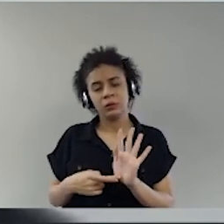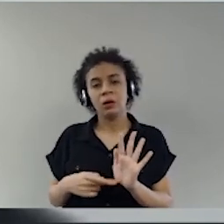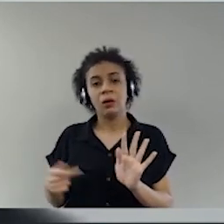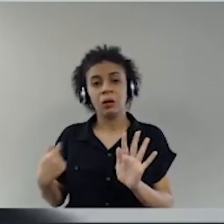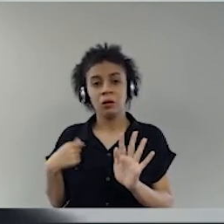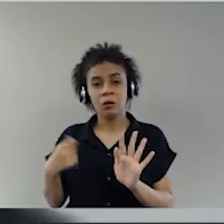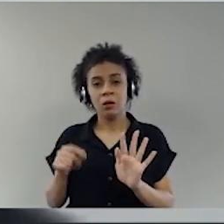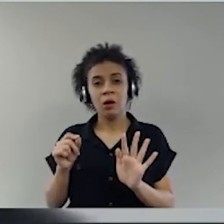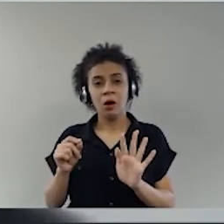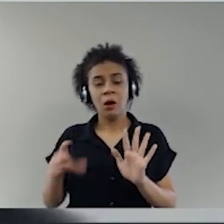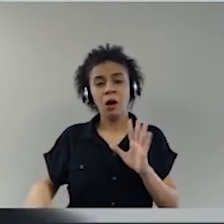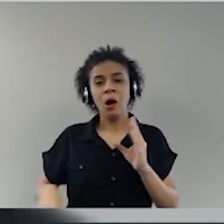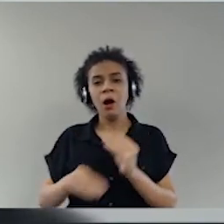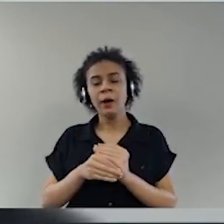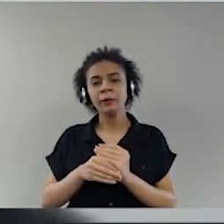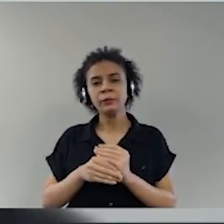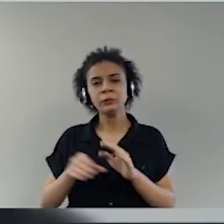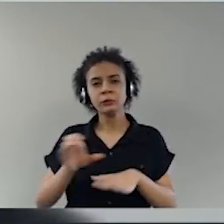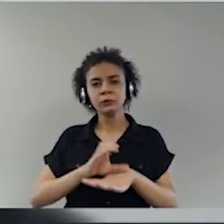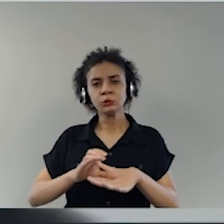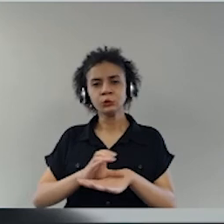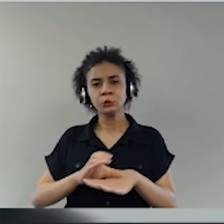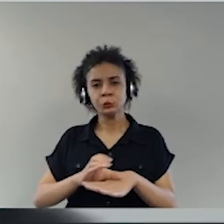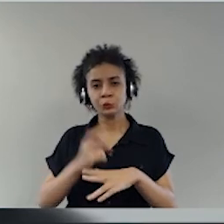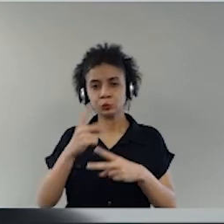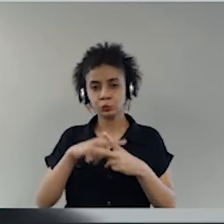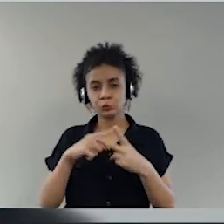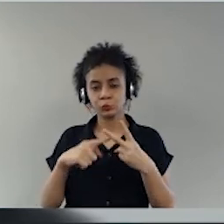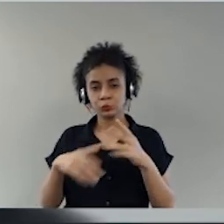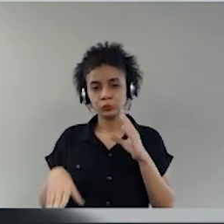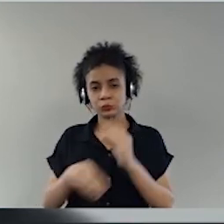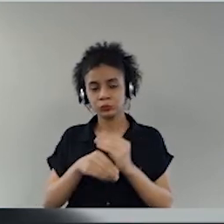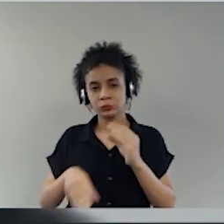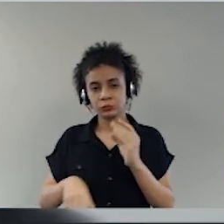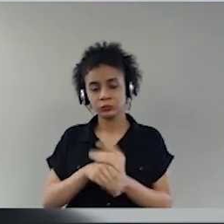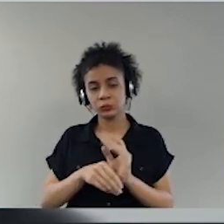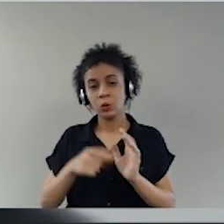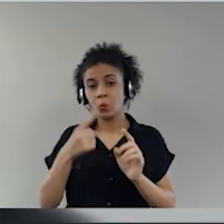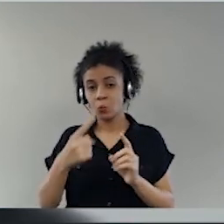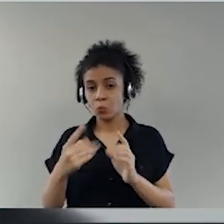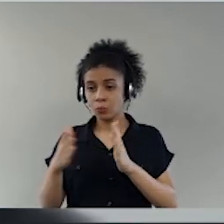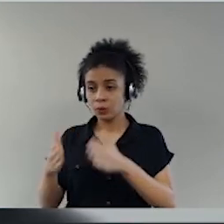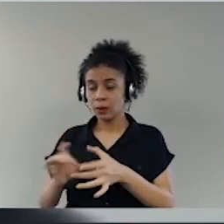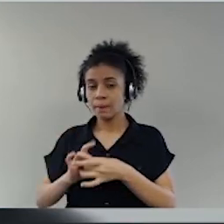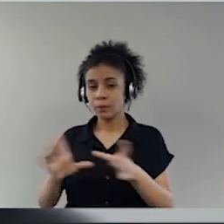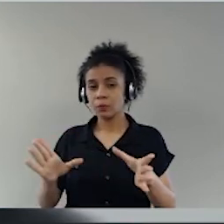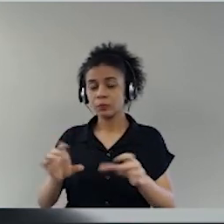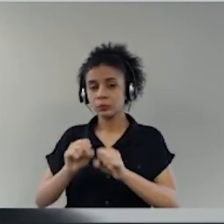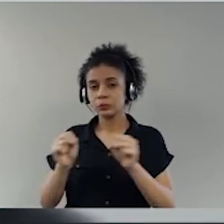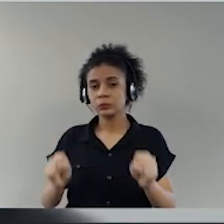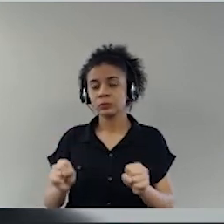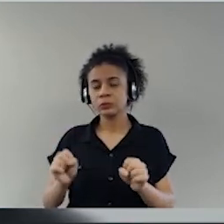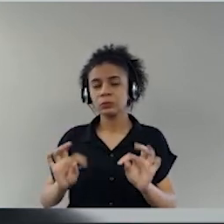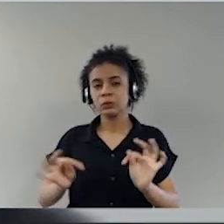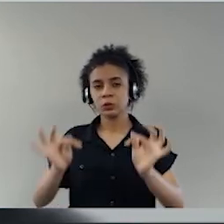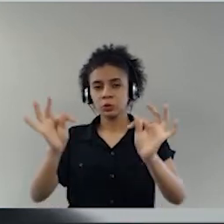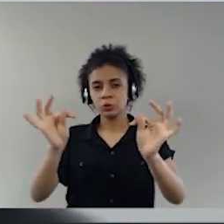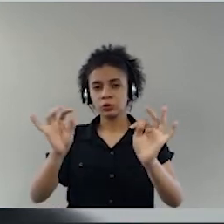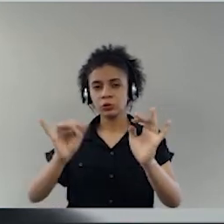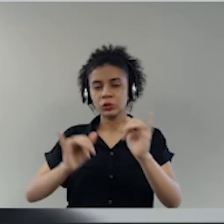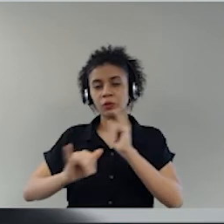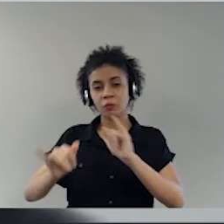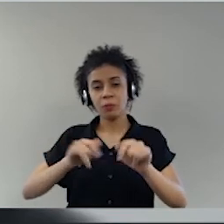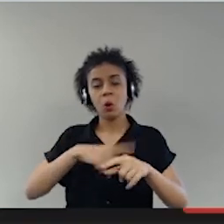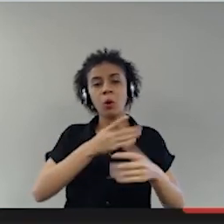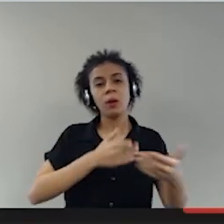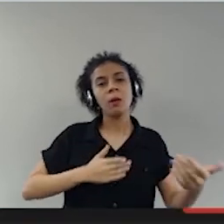Nós precisamos de emenda constitucional. 2 emendas constitucionais recentes, uma aprovou o Sistema Nacional de Ciência, Tecnologia e Inovação, outra